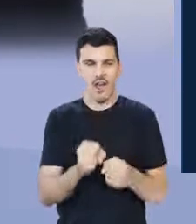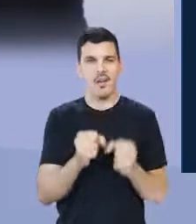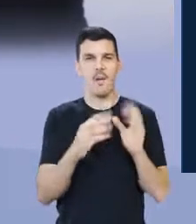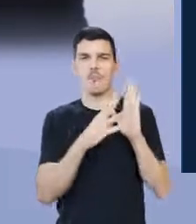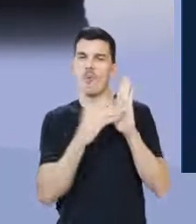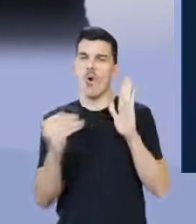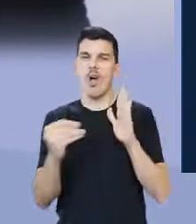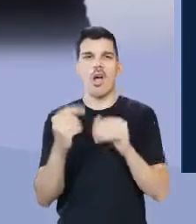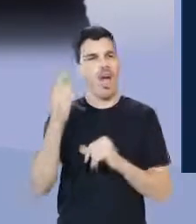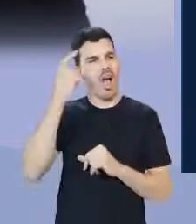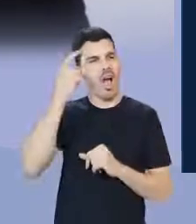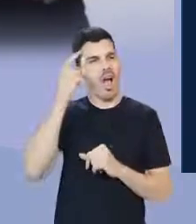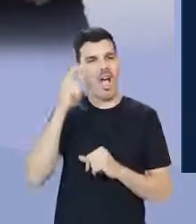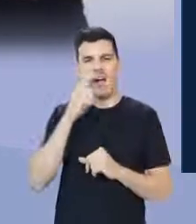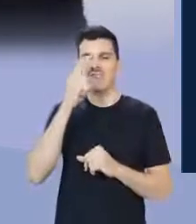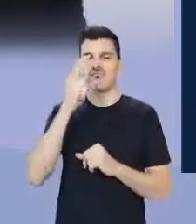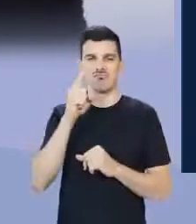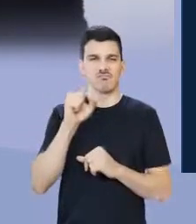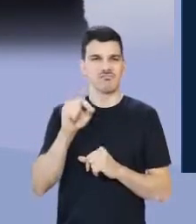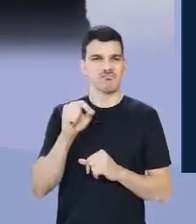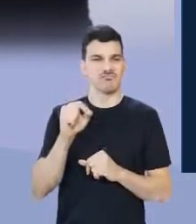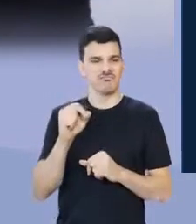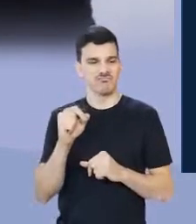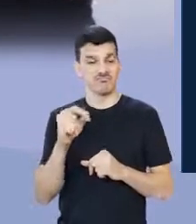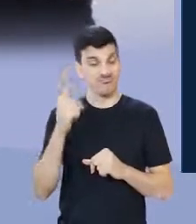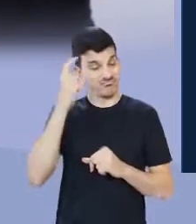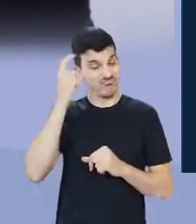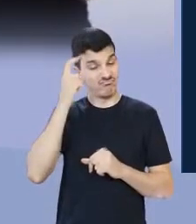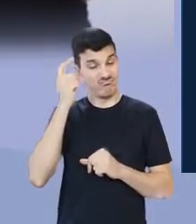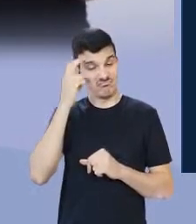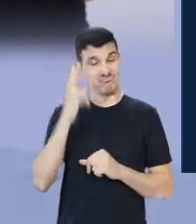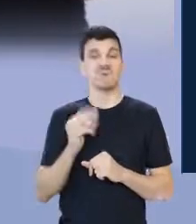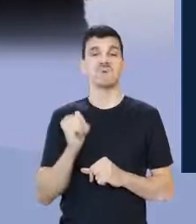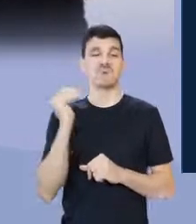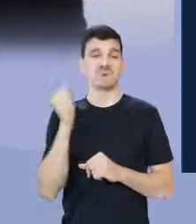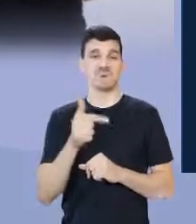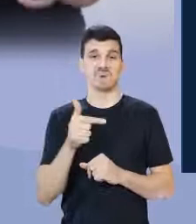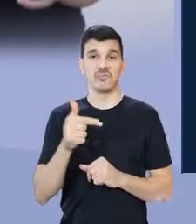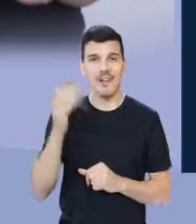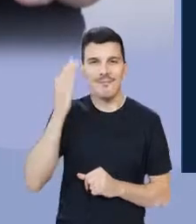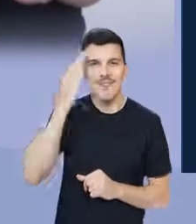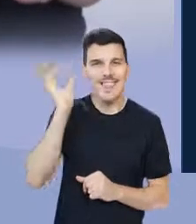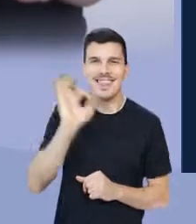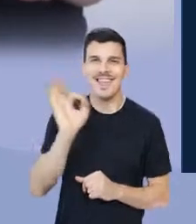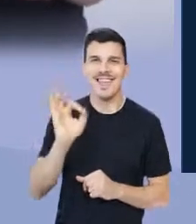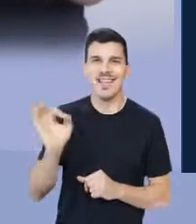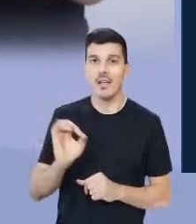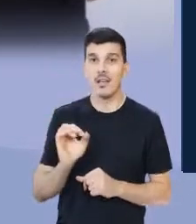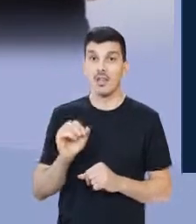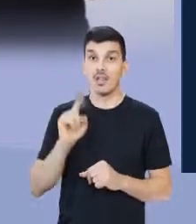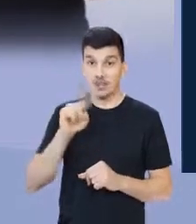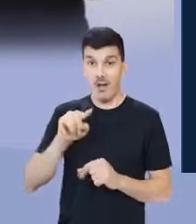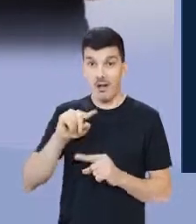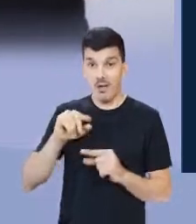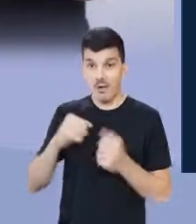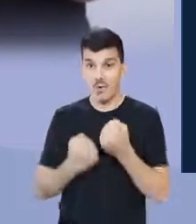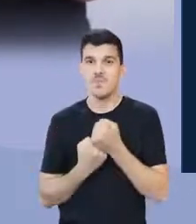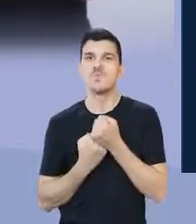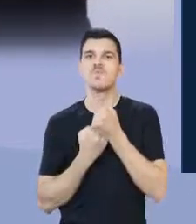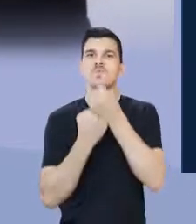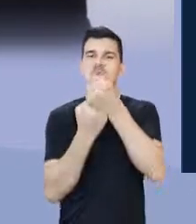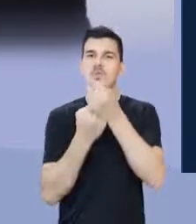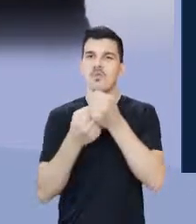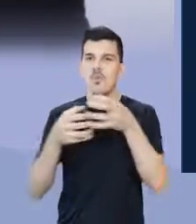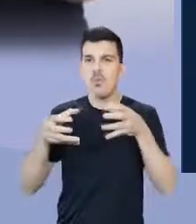desconcertar aquele que se julga muito, aquele que se acha mais, aquele que não entende que só se é